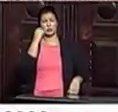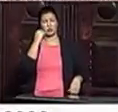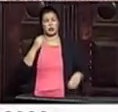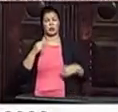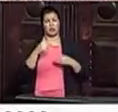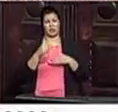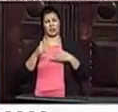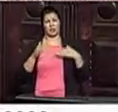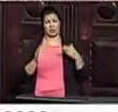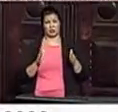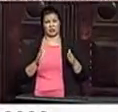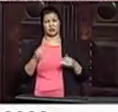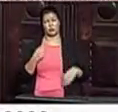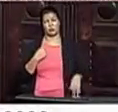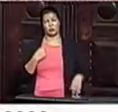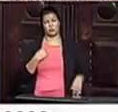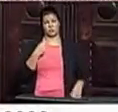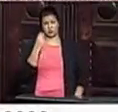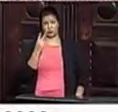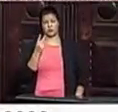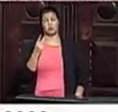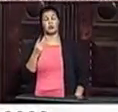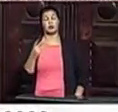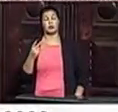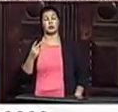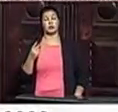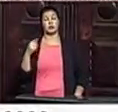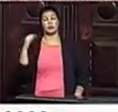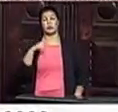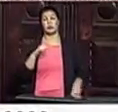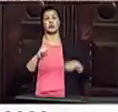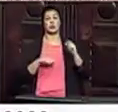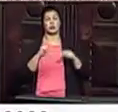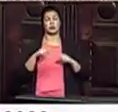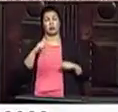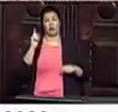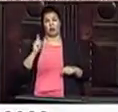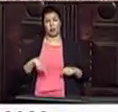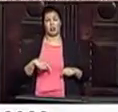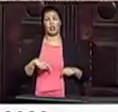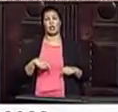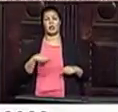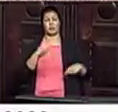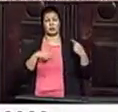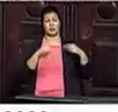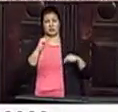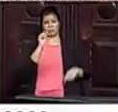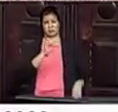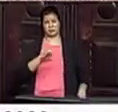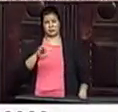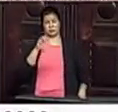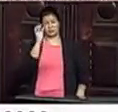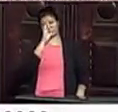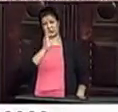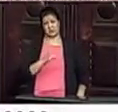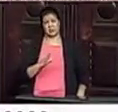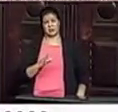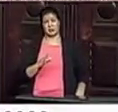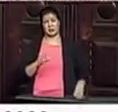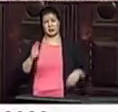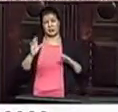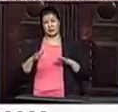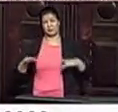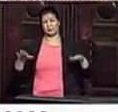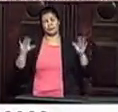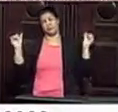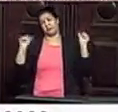2. Isso vai jogar a situação de descrédito da política brasileira num cenário